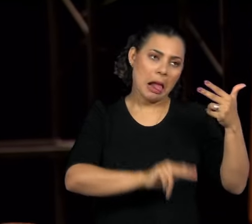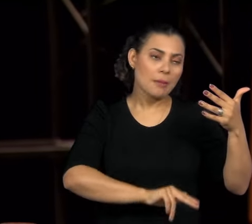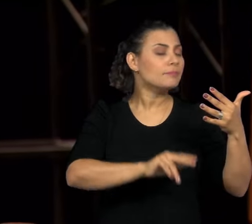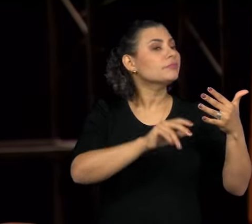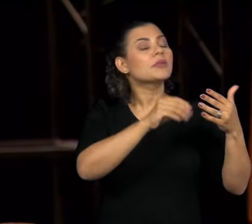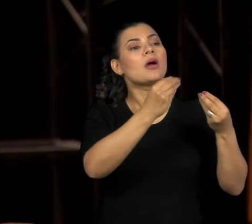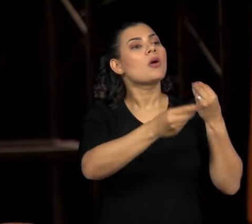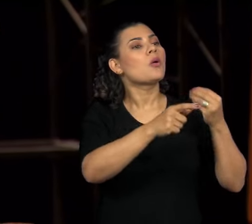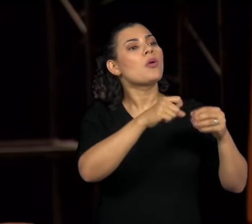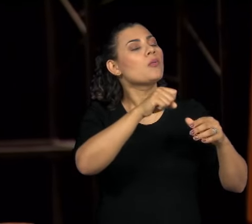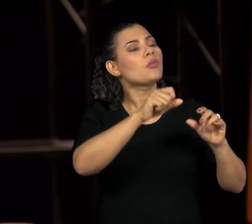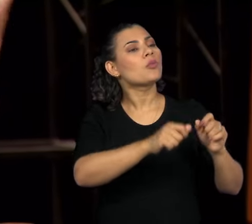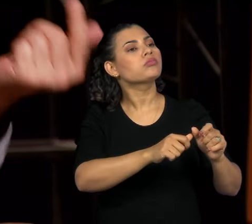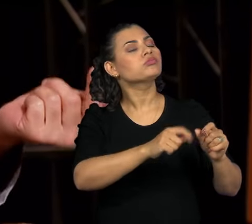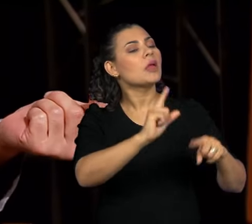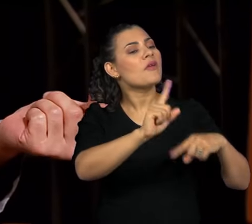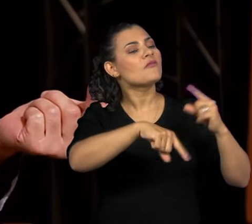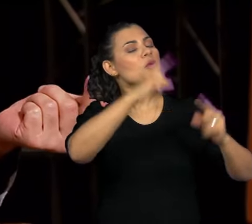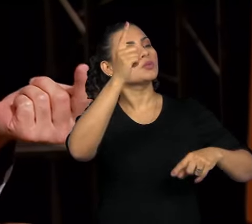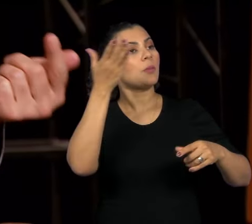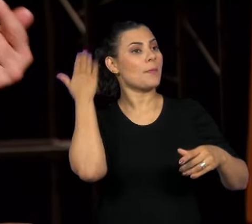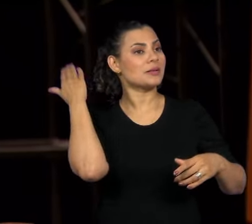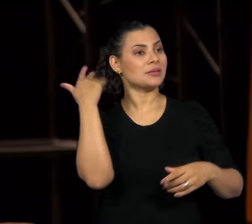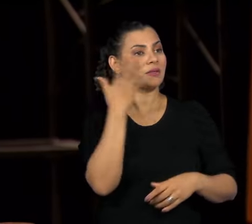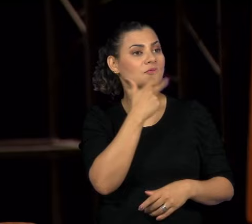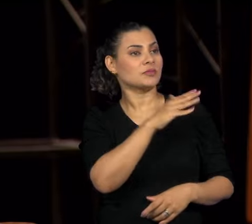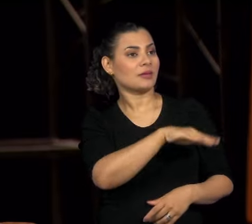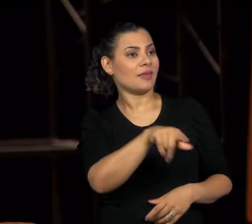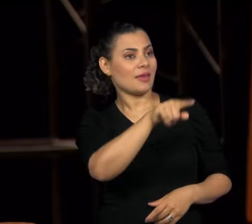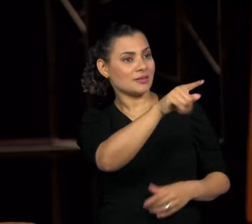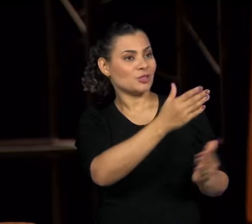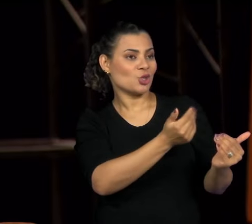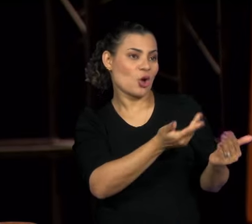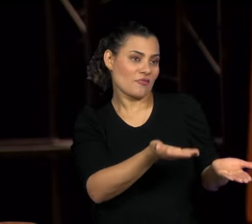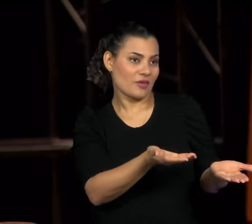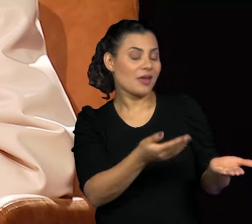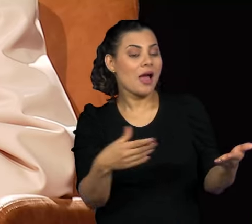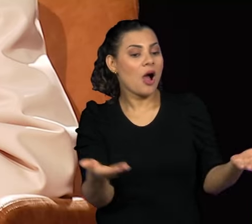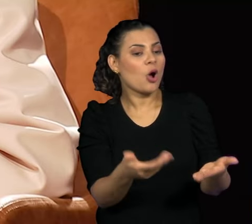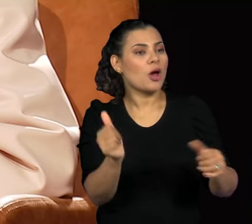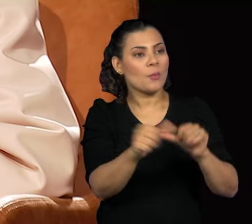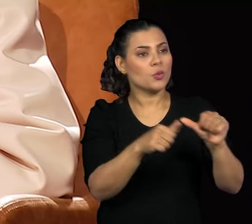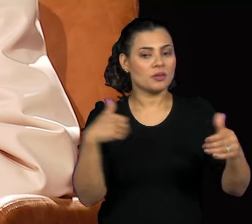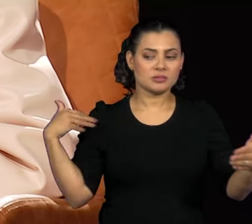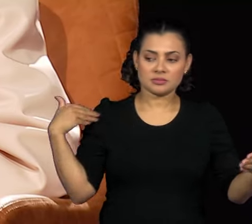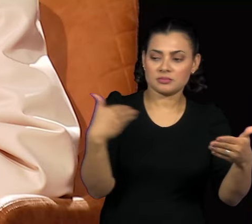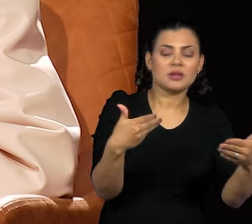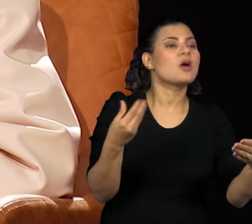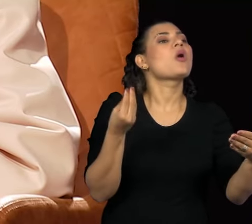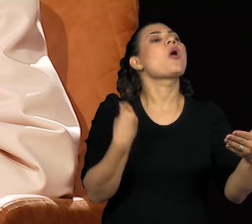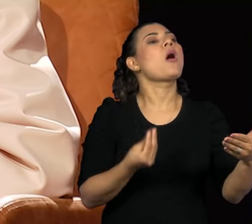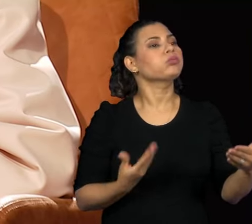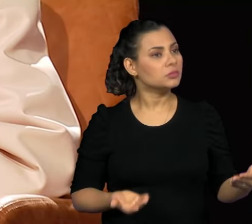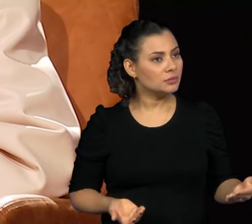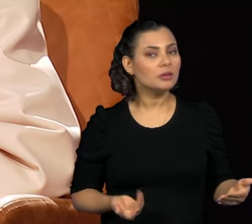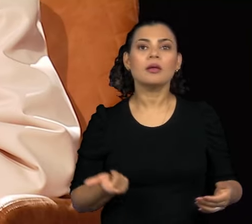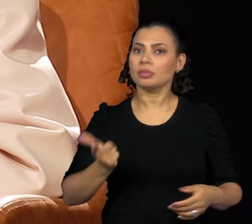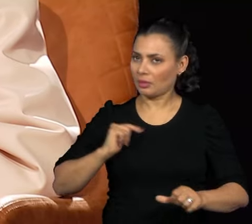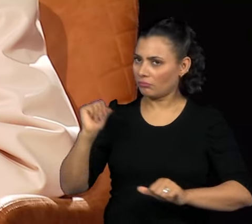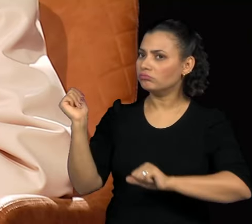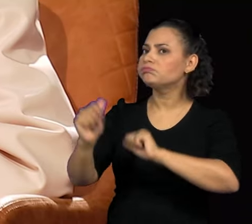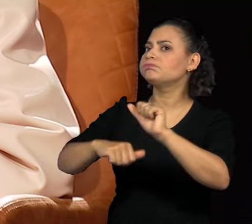evolução dessas questões do tempo que você era menina para hoje? As coisas evoluíram,